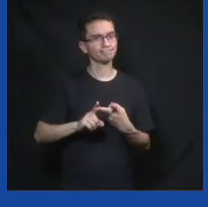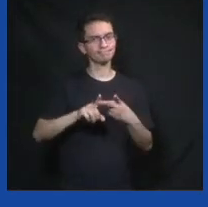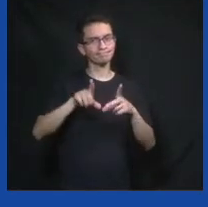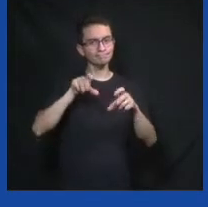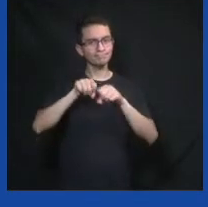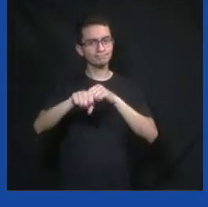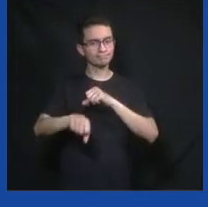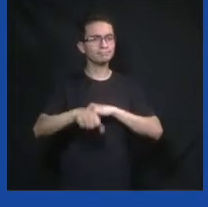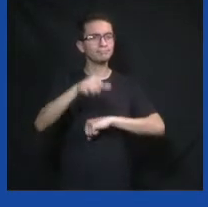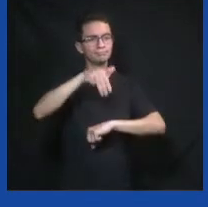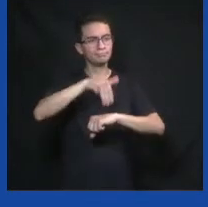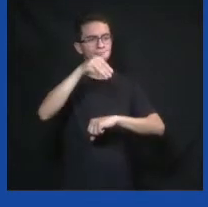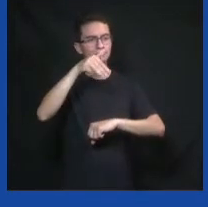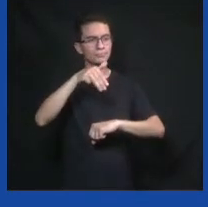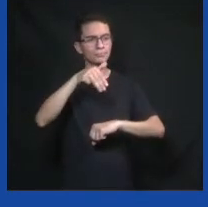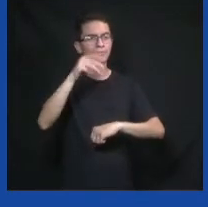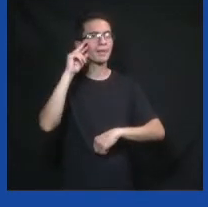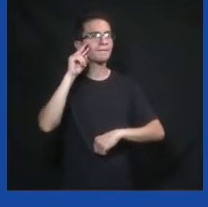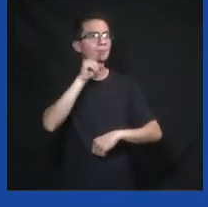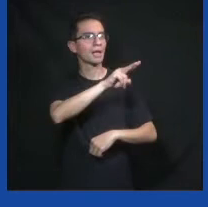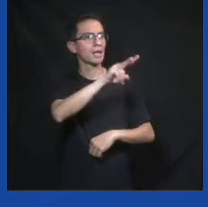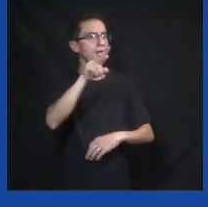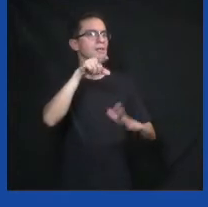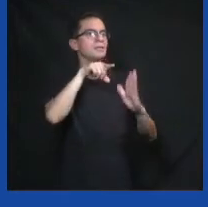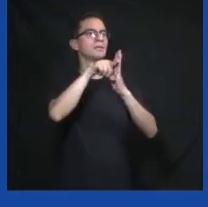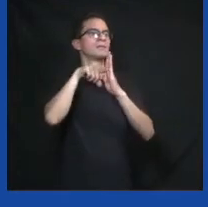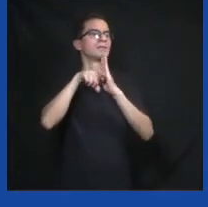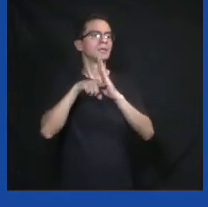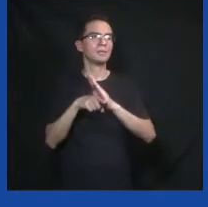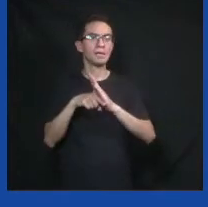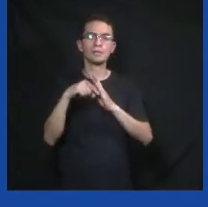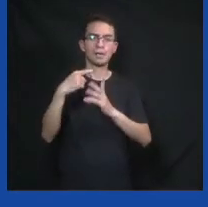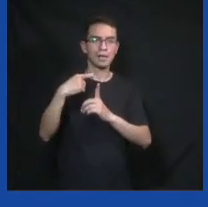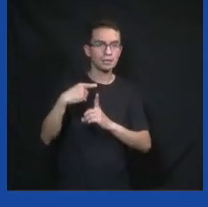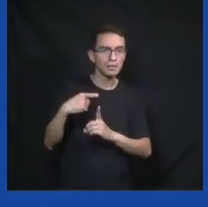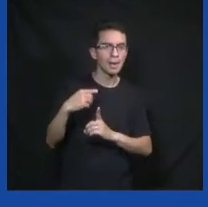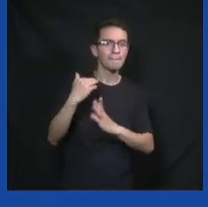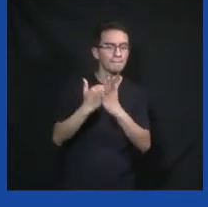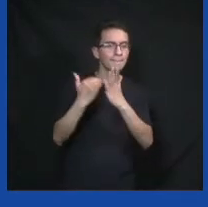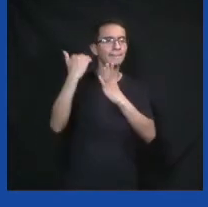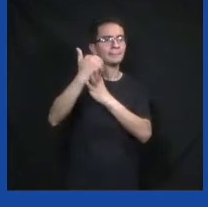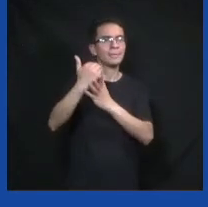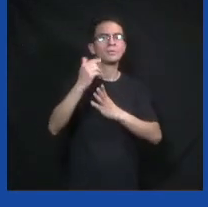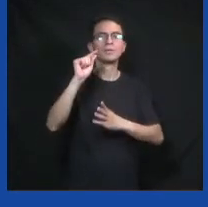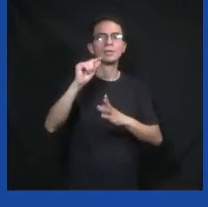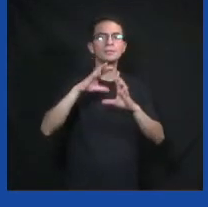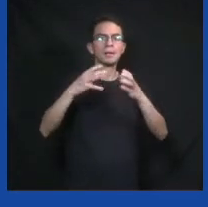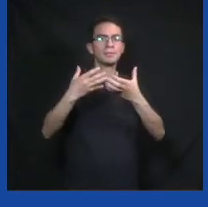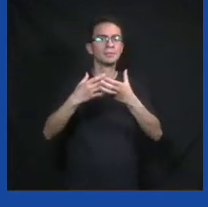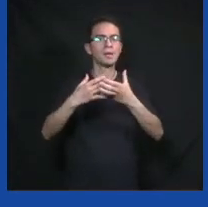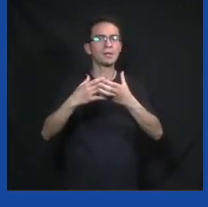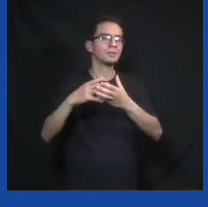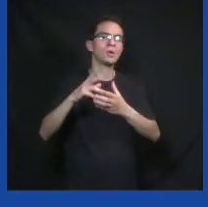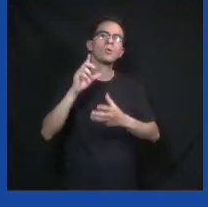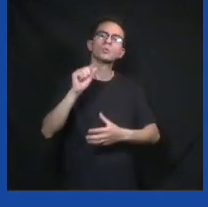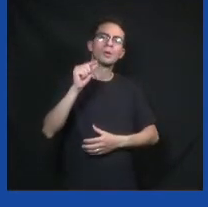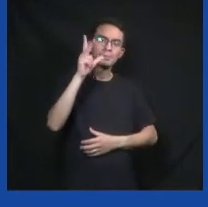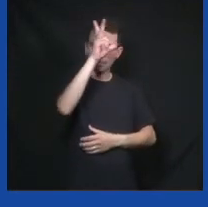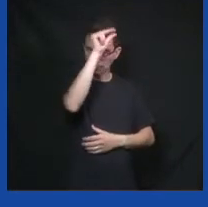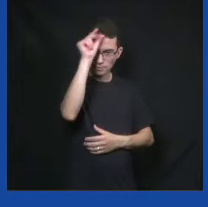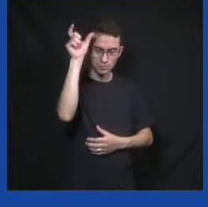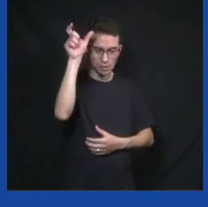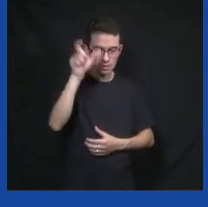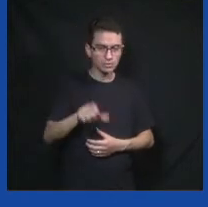visão dos jovens sobre política. Pesquisa, mais um, spoiler, pesquisa que a Câmara Municipal de São Paulo fez com cerca